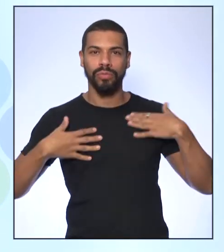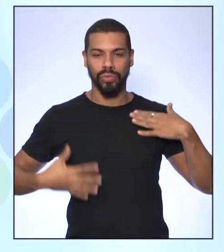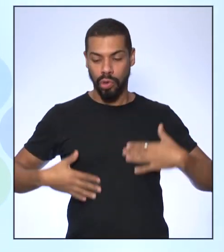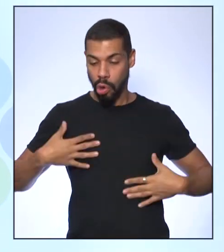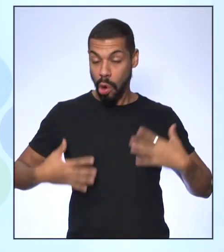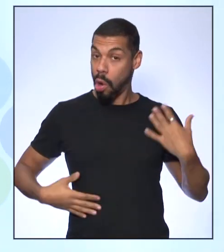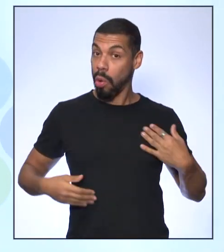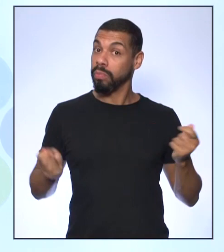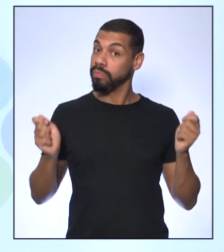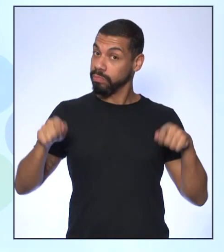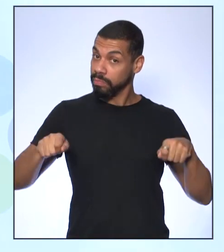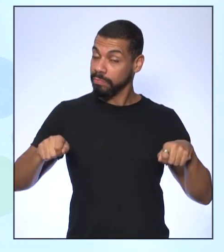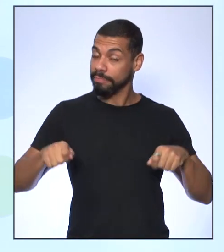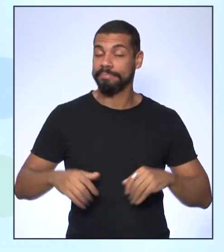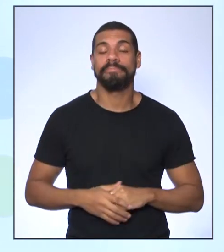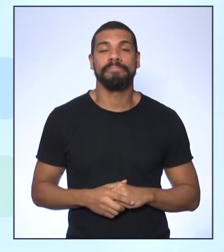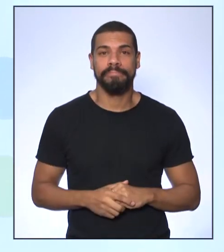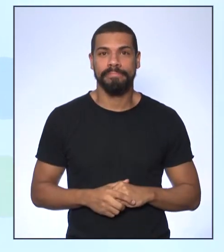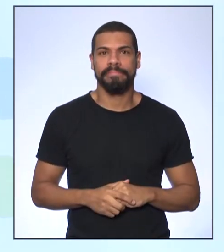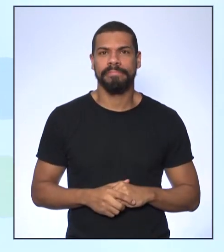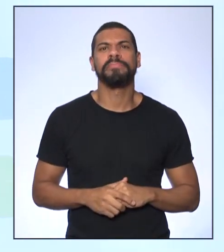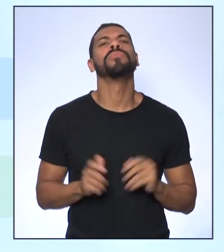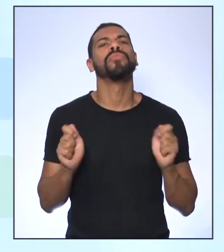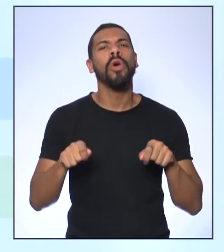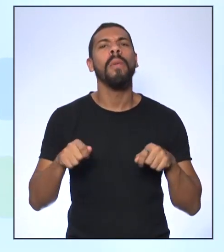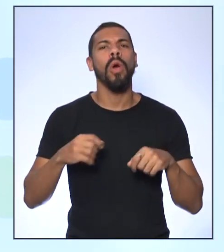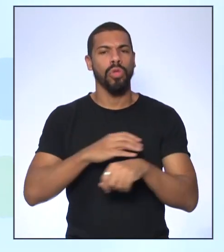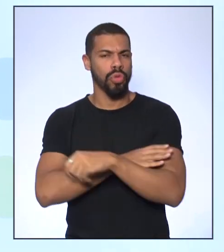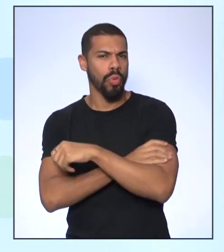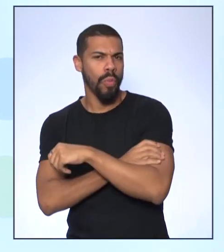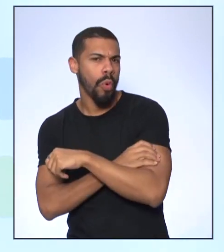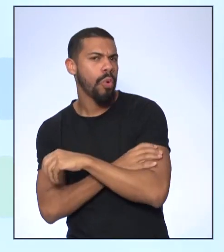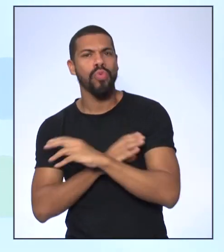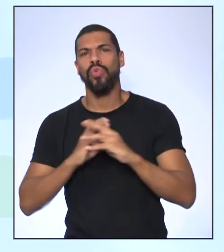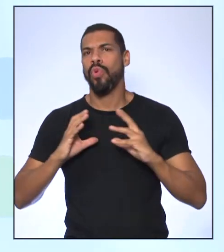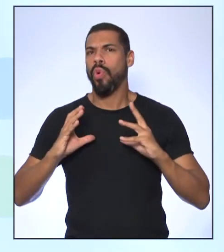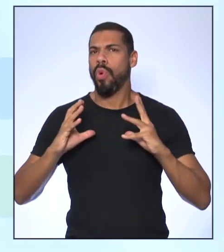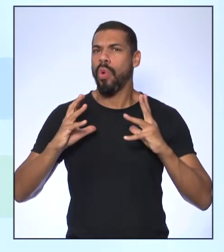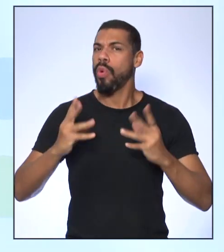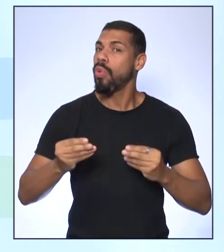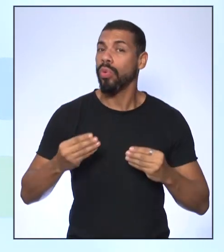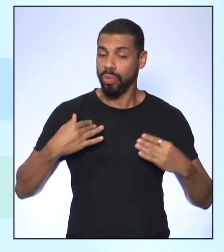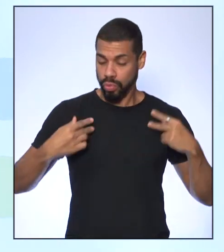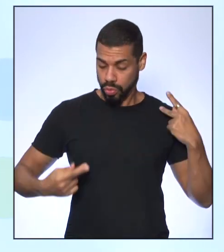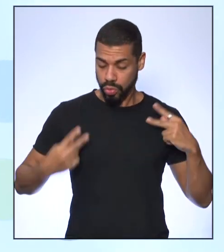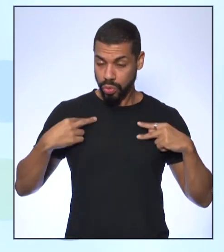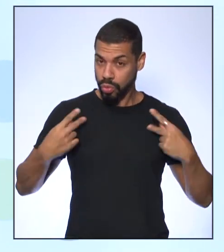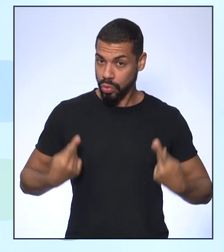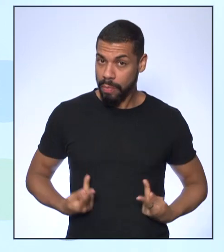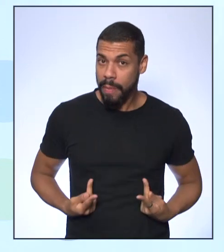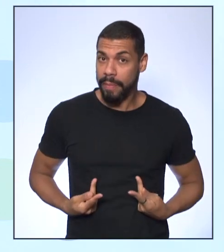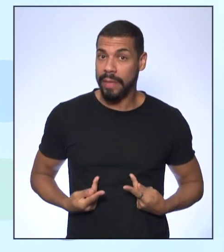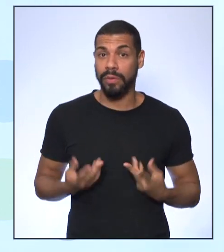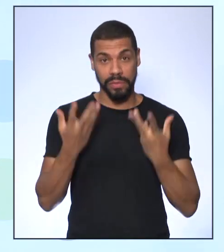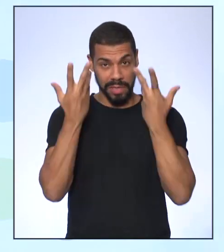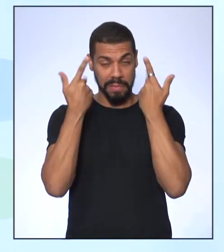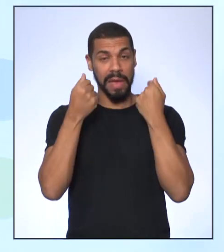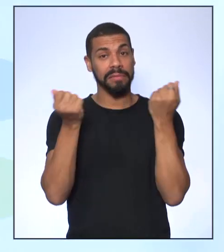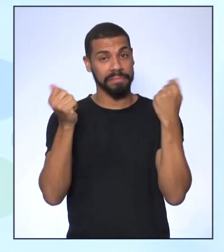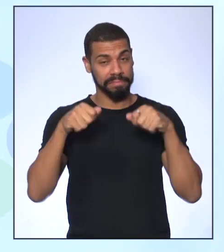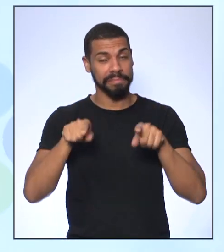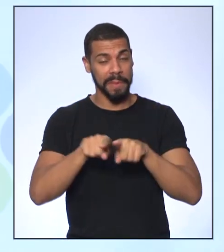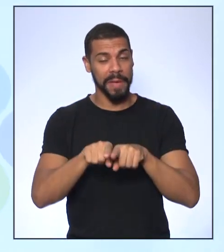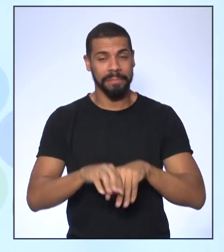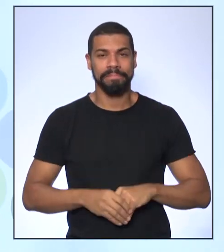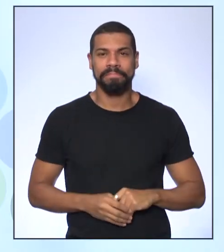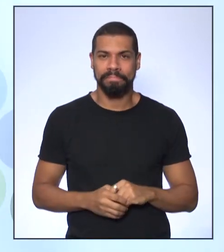Que são preparadas para isso, para movimentação de músculo, para movimentação do ser humano ou de animais em geral, certo?